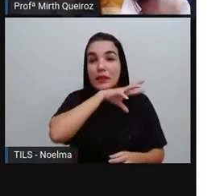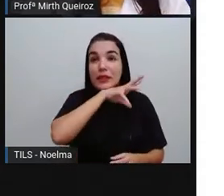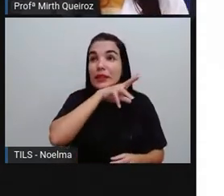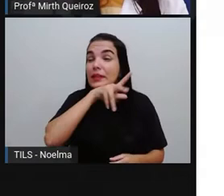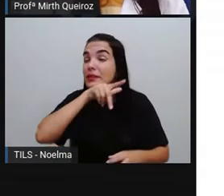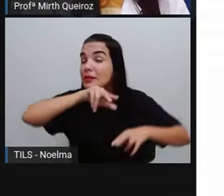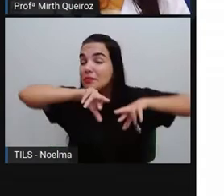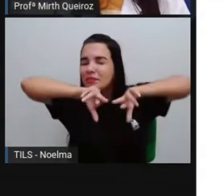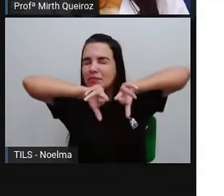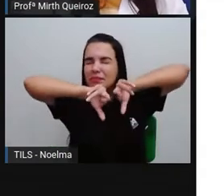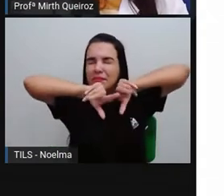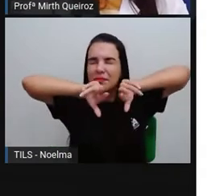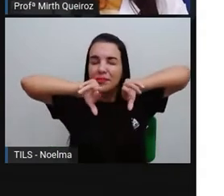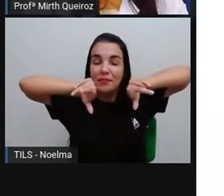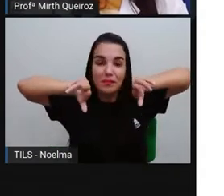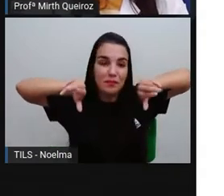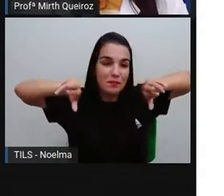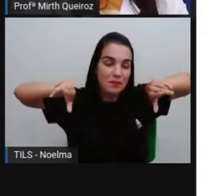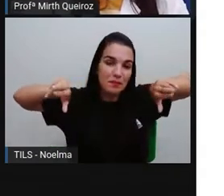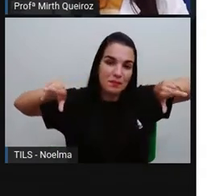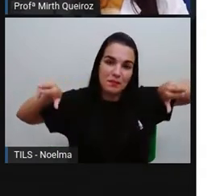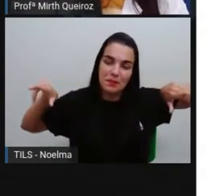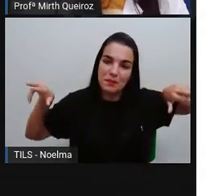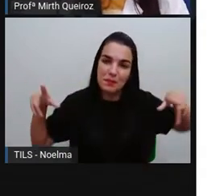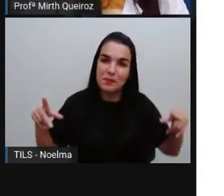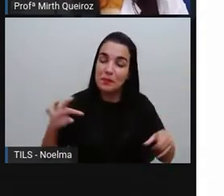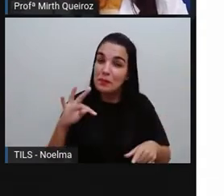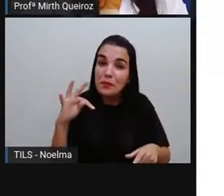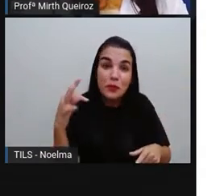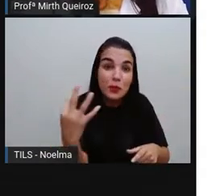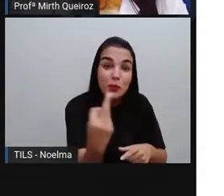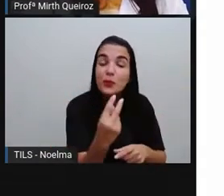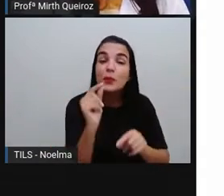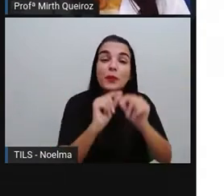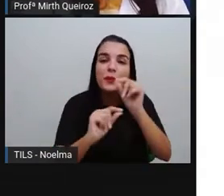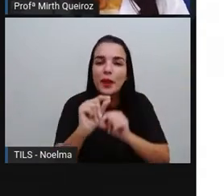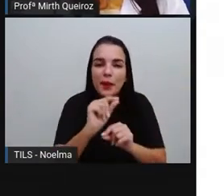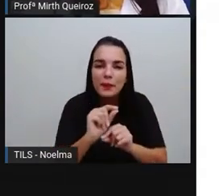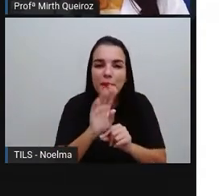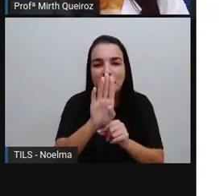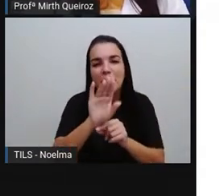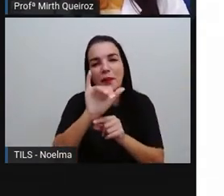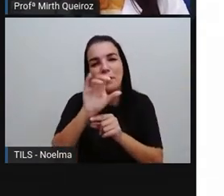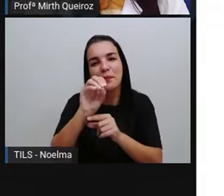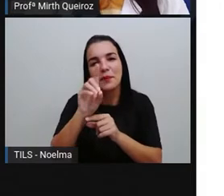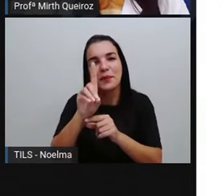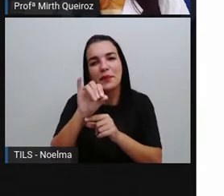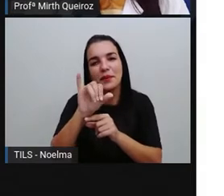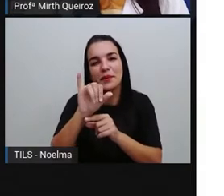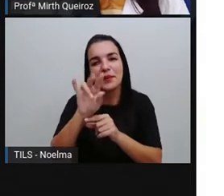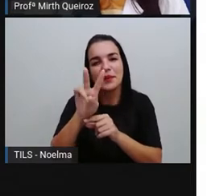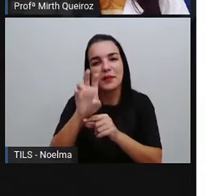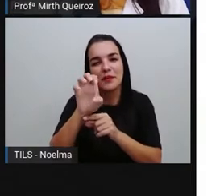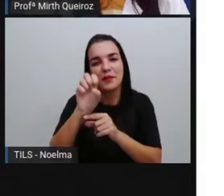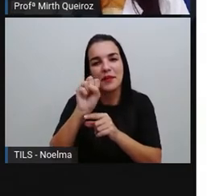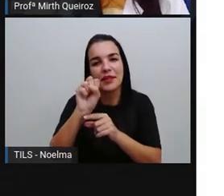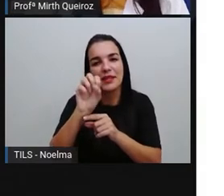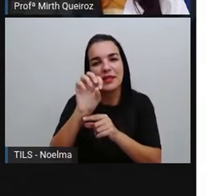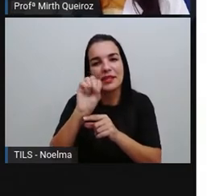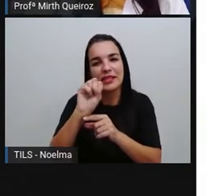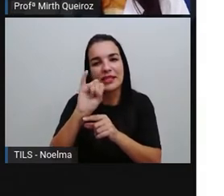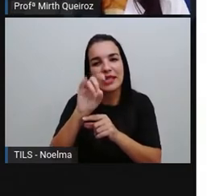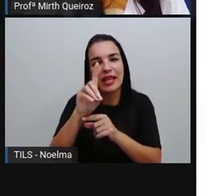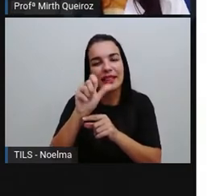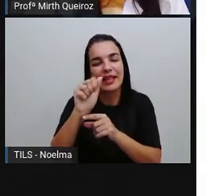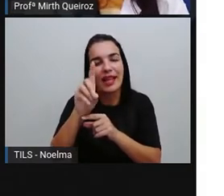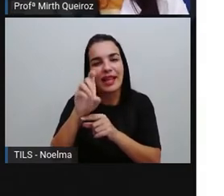das mais diferentes aí, e tudo isso aí vai formar a nossa biosfera.